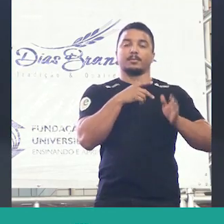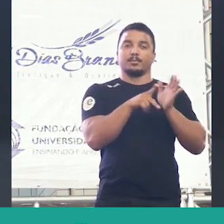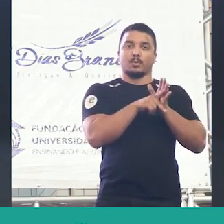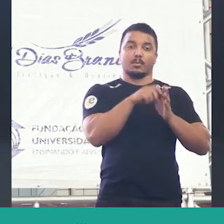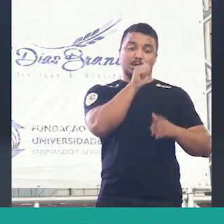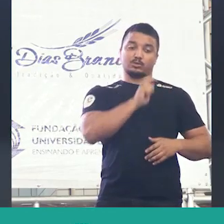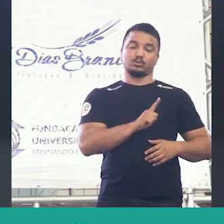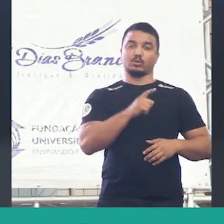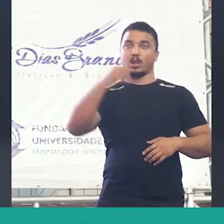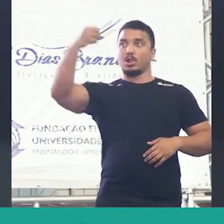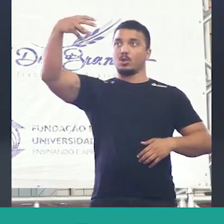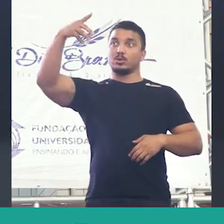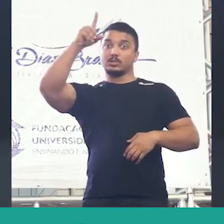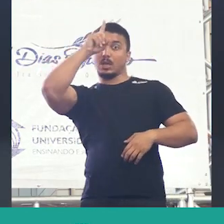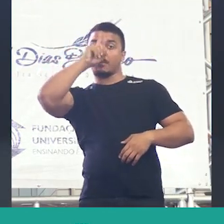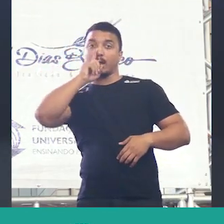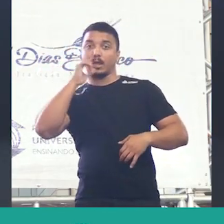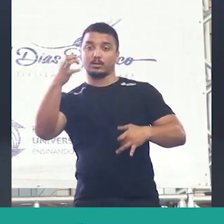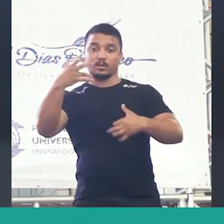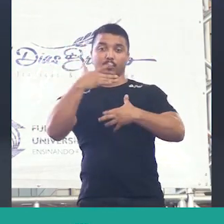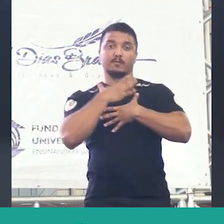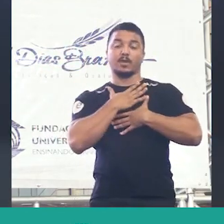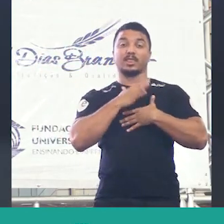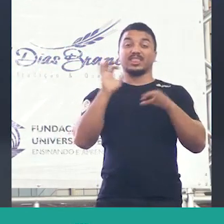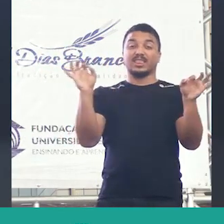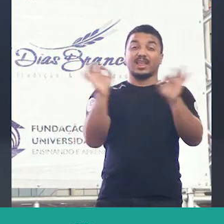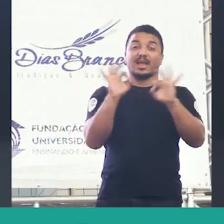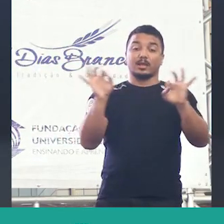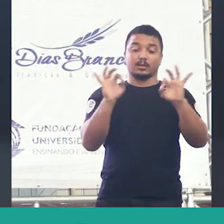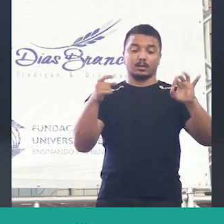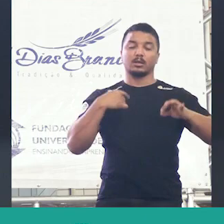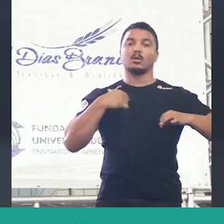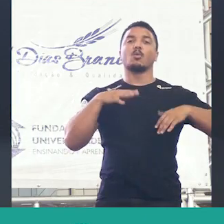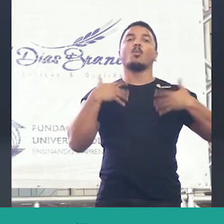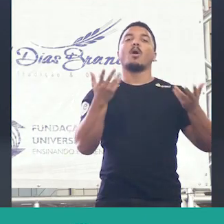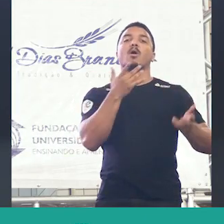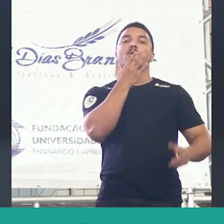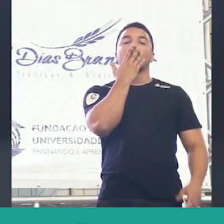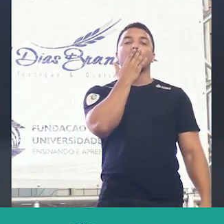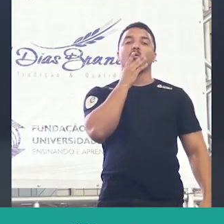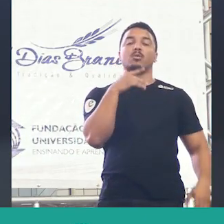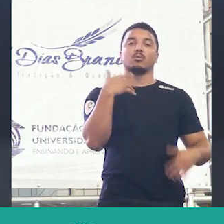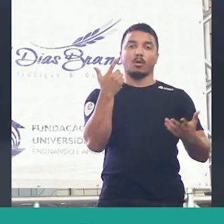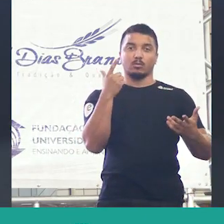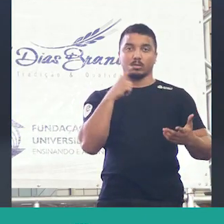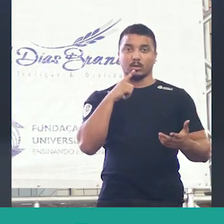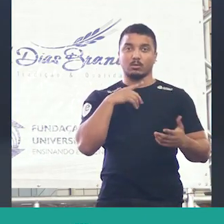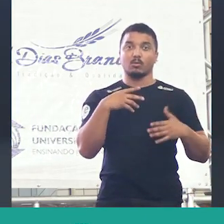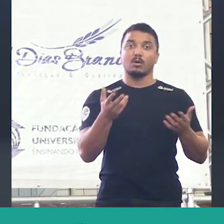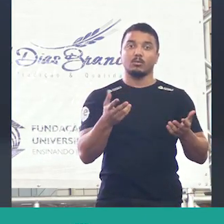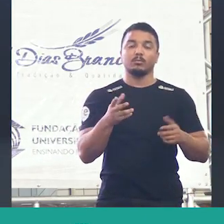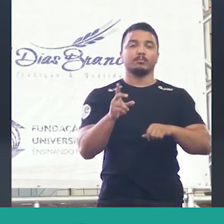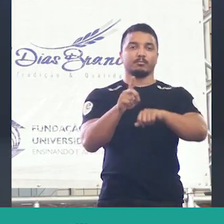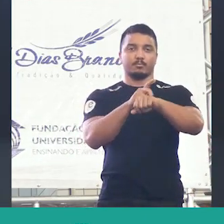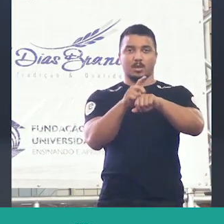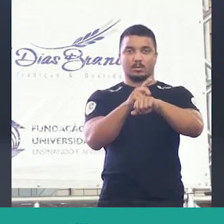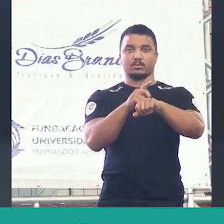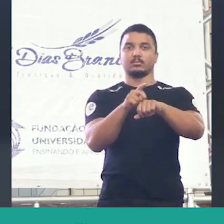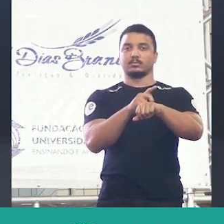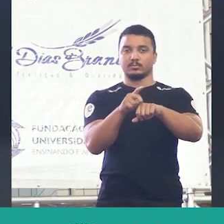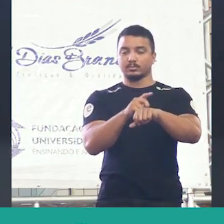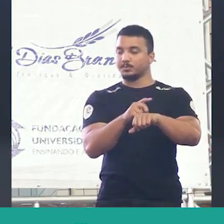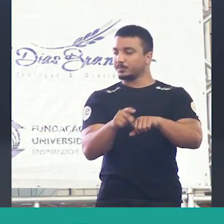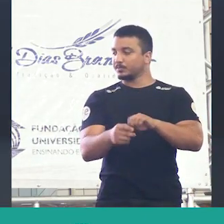incidir luz amarela, não reflete nada. Se não reflete nada, significa dizer que é